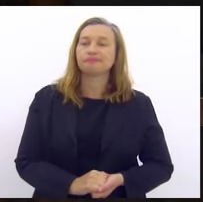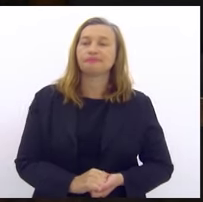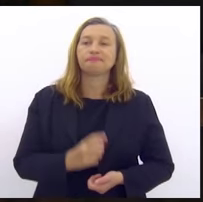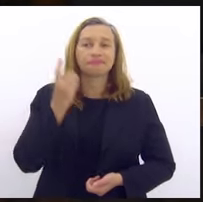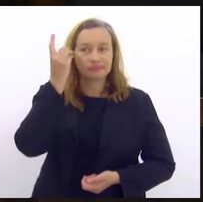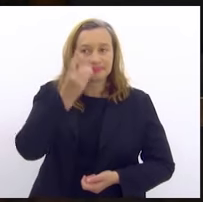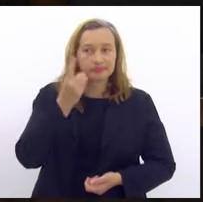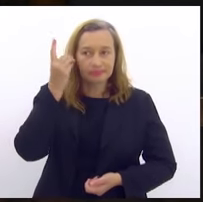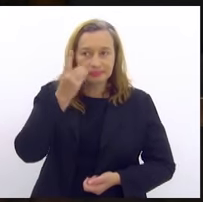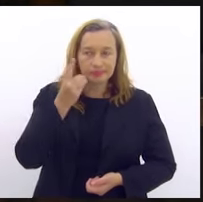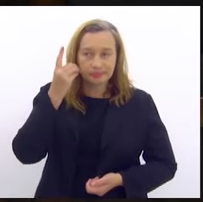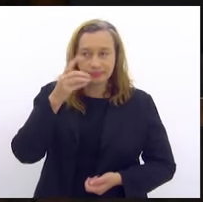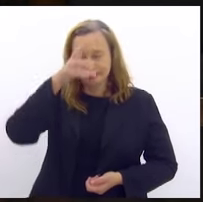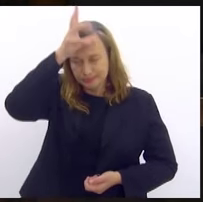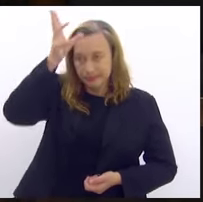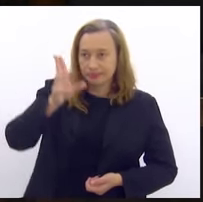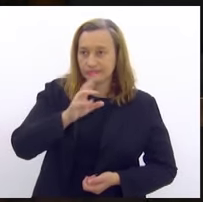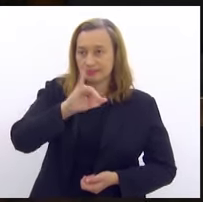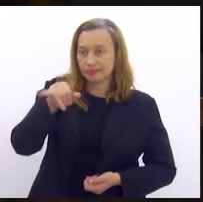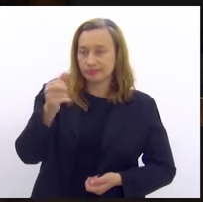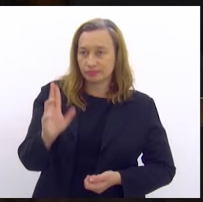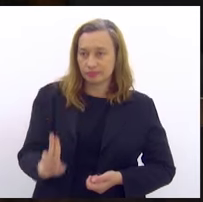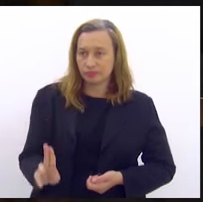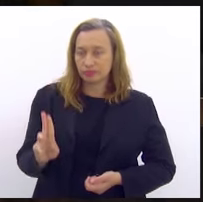Deputada Tia Ju.